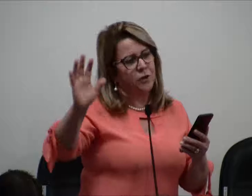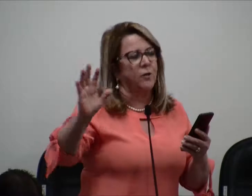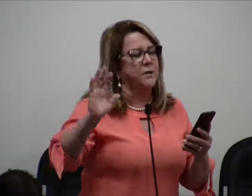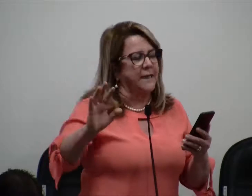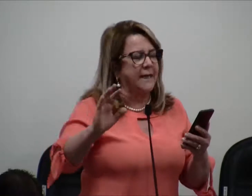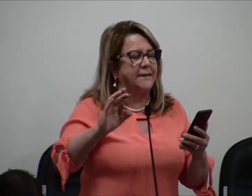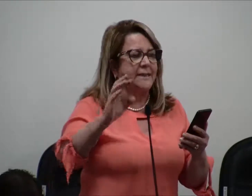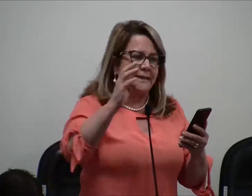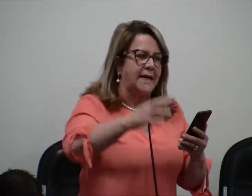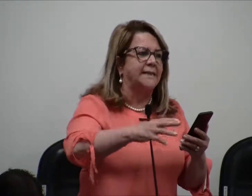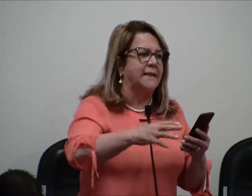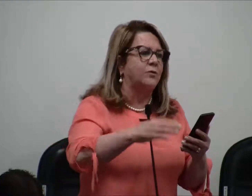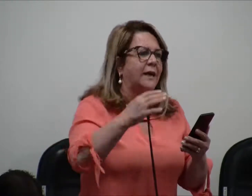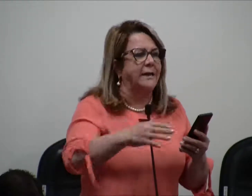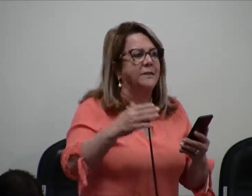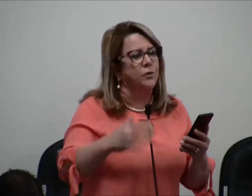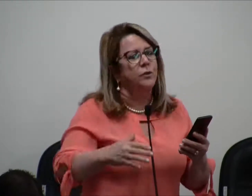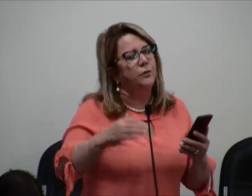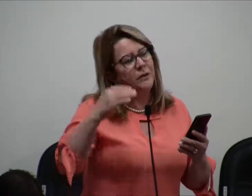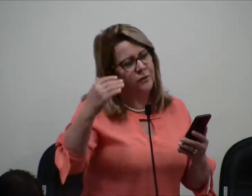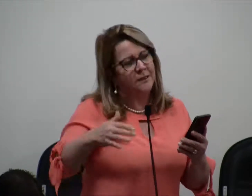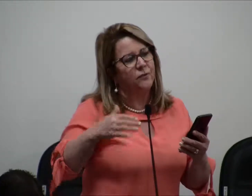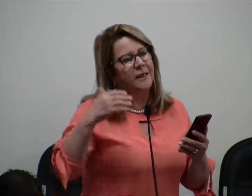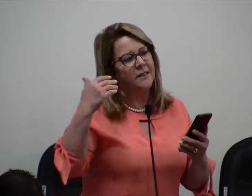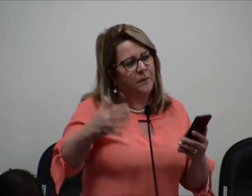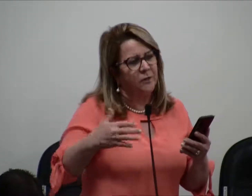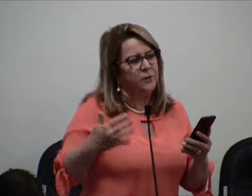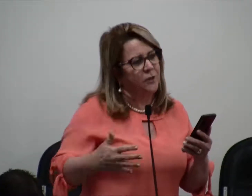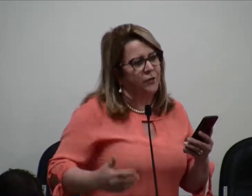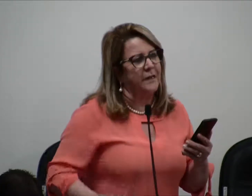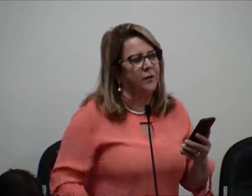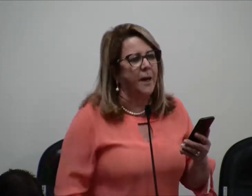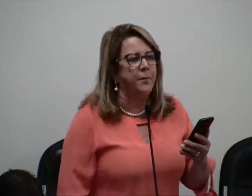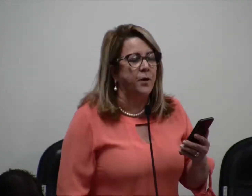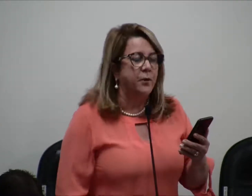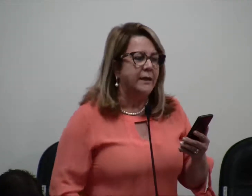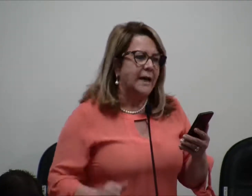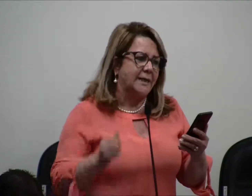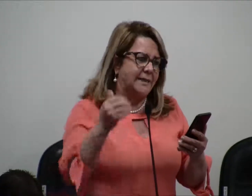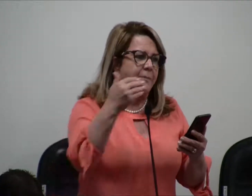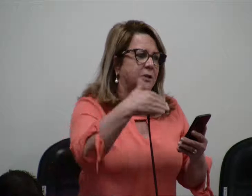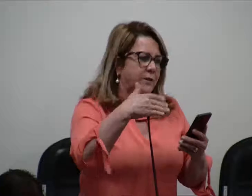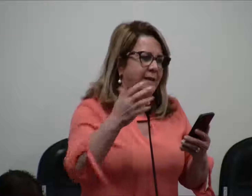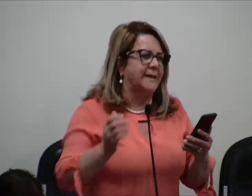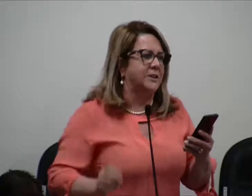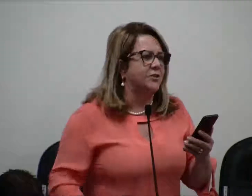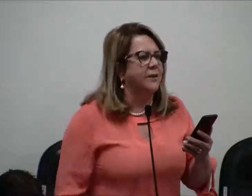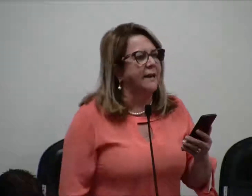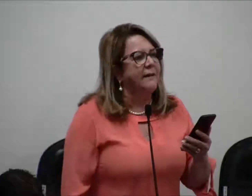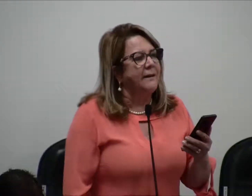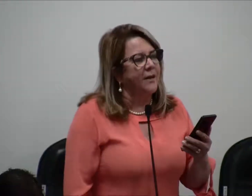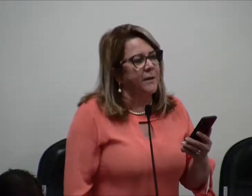Estado você só consegue estar inserido no cadastro único, inclusive, com aqueles benefícios que eu falei agora há pouco, se a criança estiver realmente